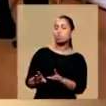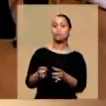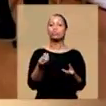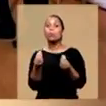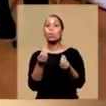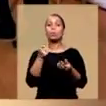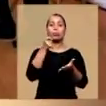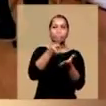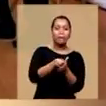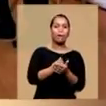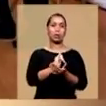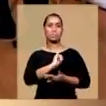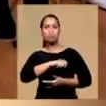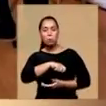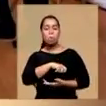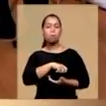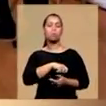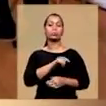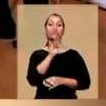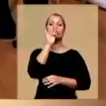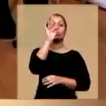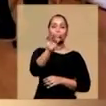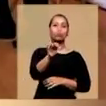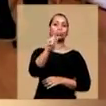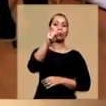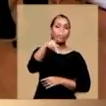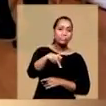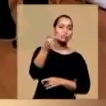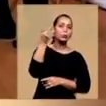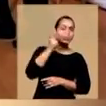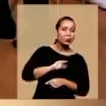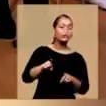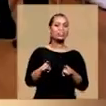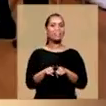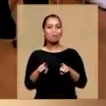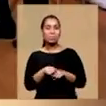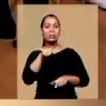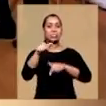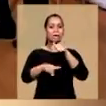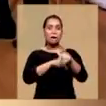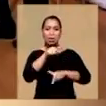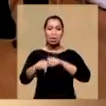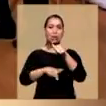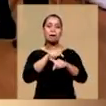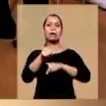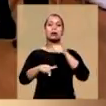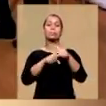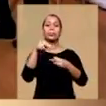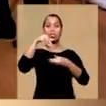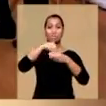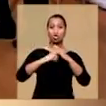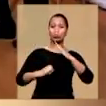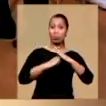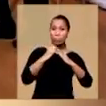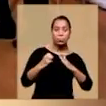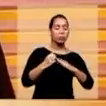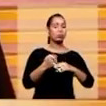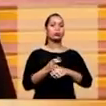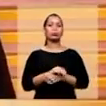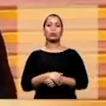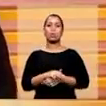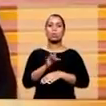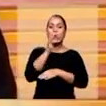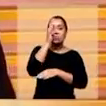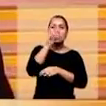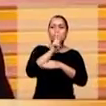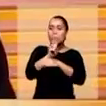o imposto, ter direito a uma previdência no futuro, Sim. poder dar nota fiscal, trabalhar para empresas como jardineiro, como